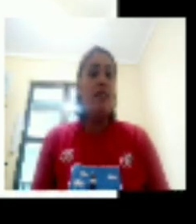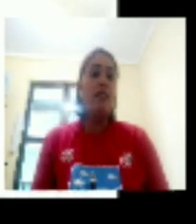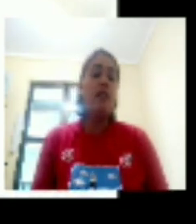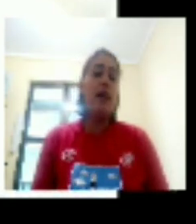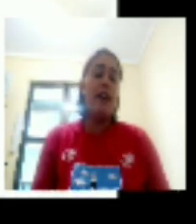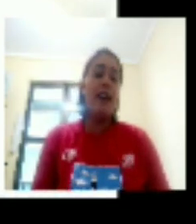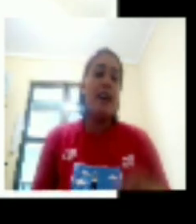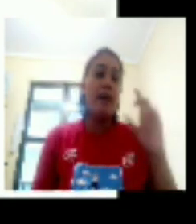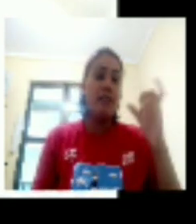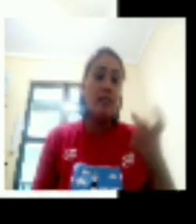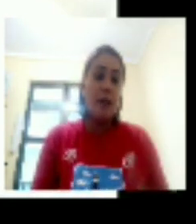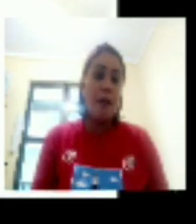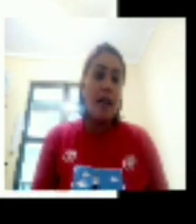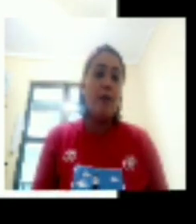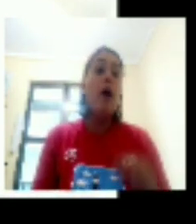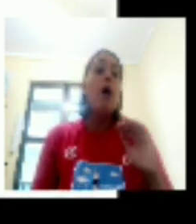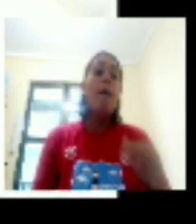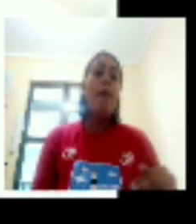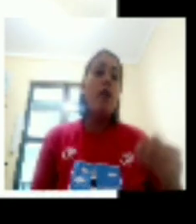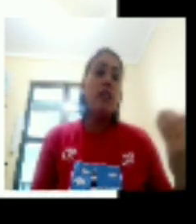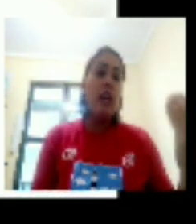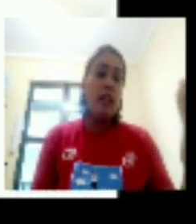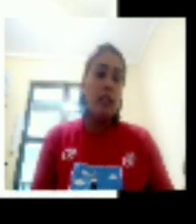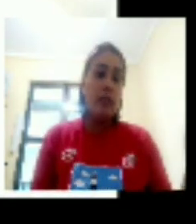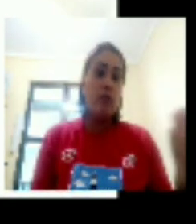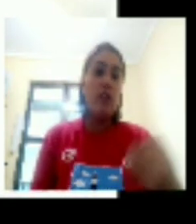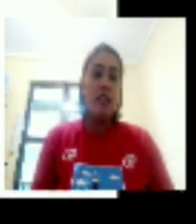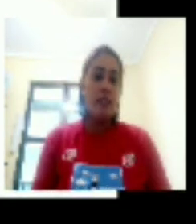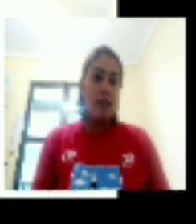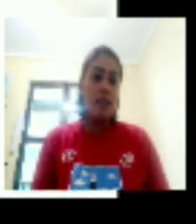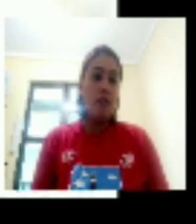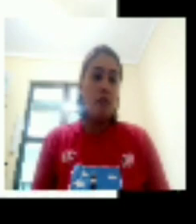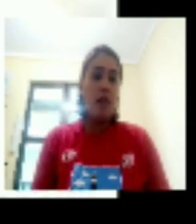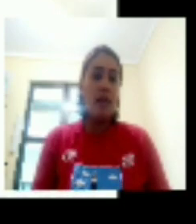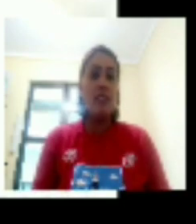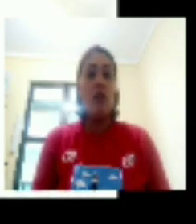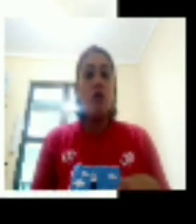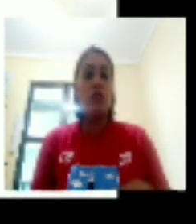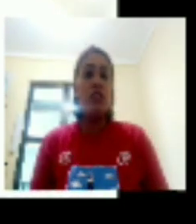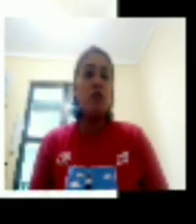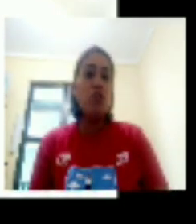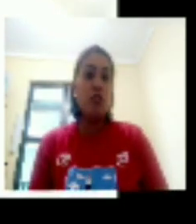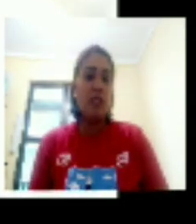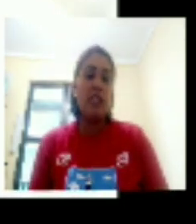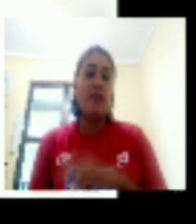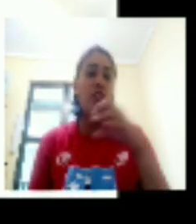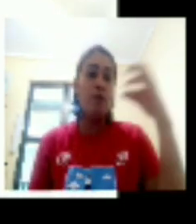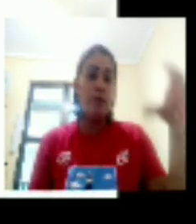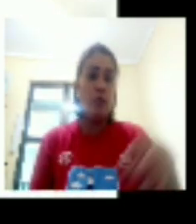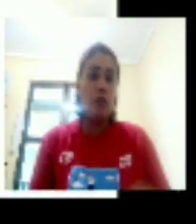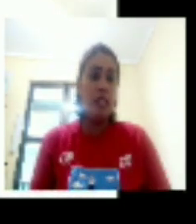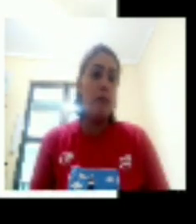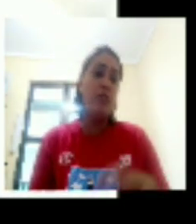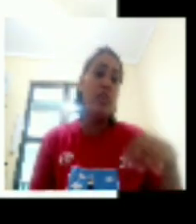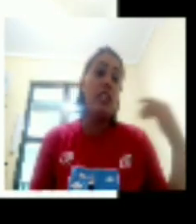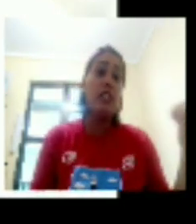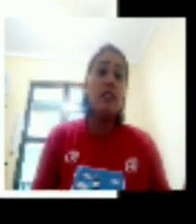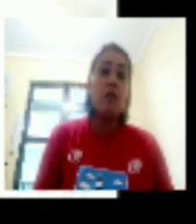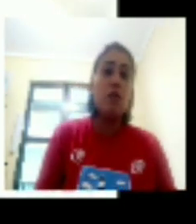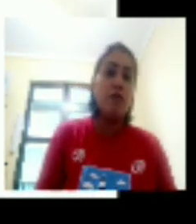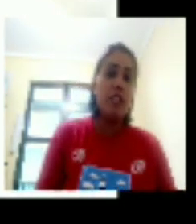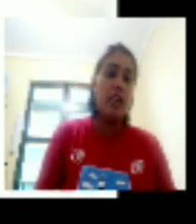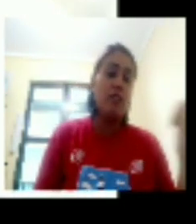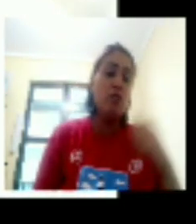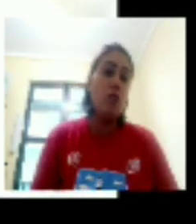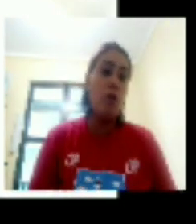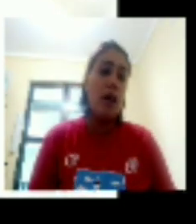carteira de trabalho poderiam ter acesso à saúde nos hospitais do INAMPS e que